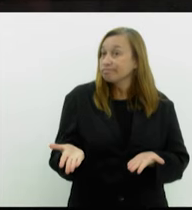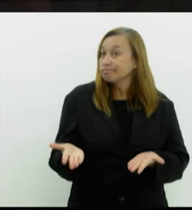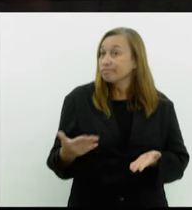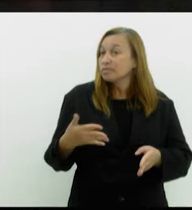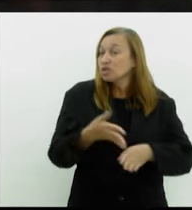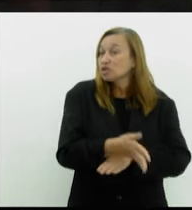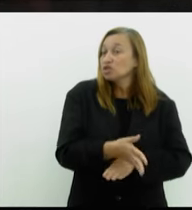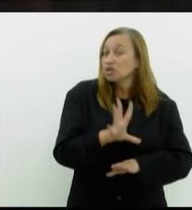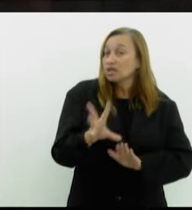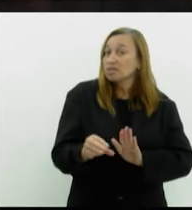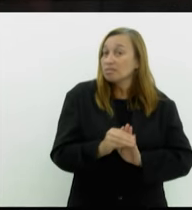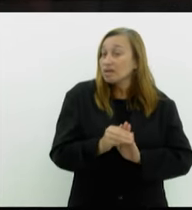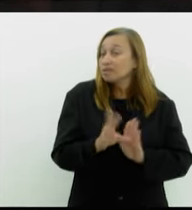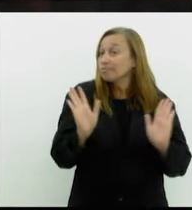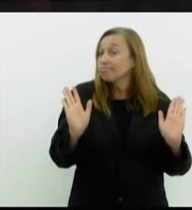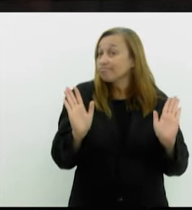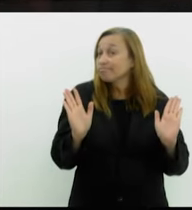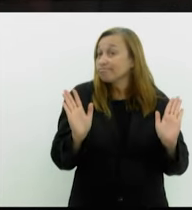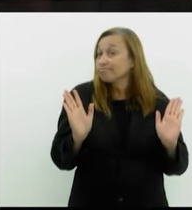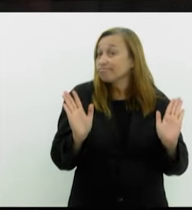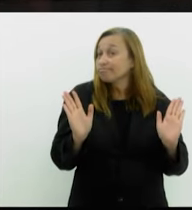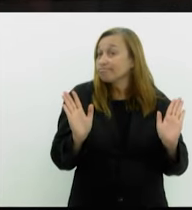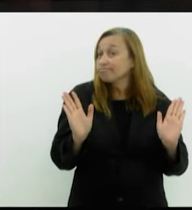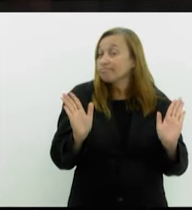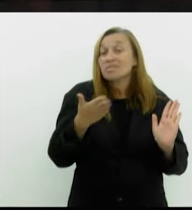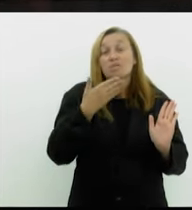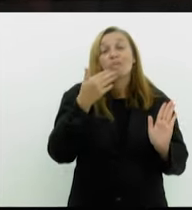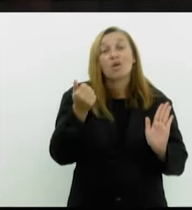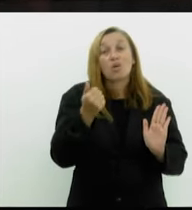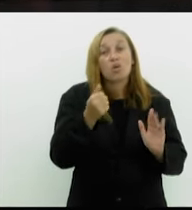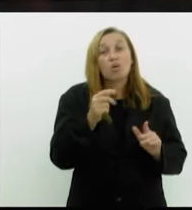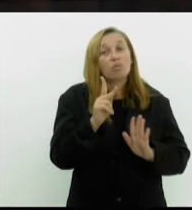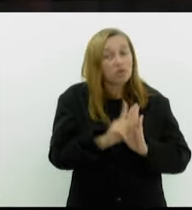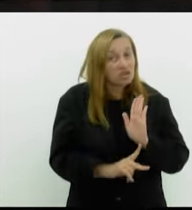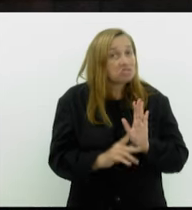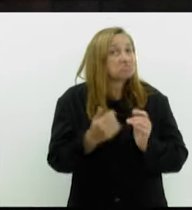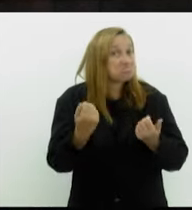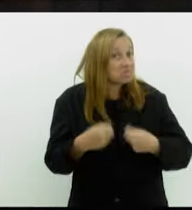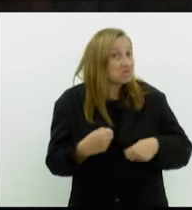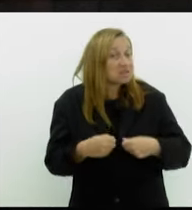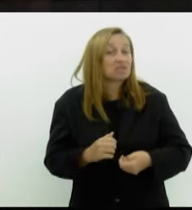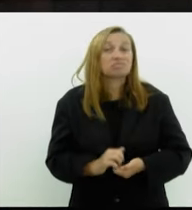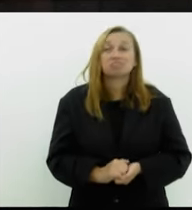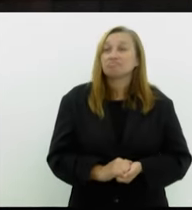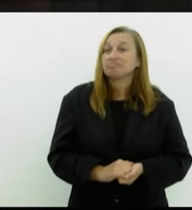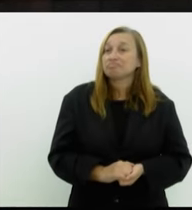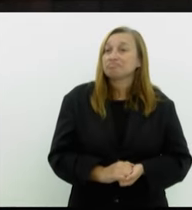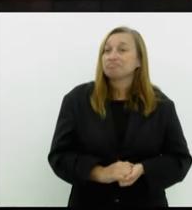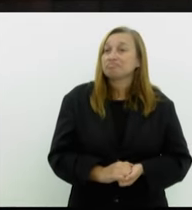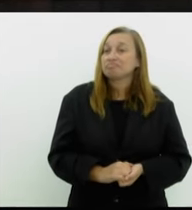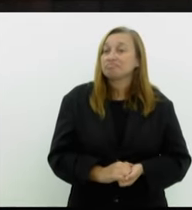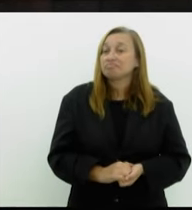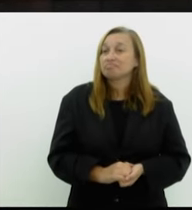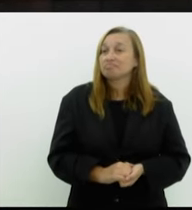cheguem as emendas e melhora o projeto, se for o caso.